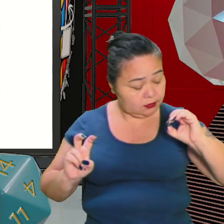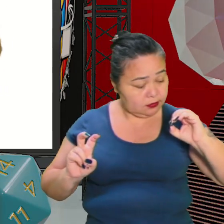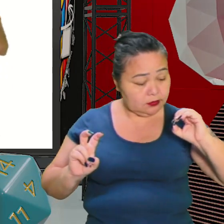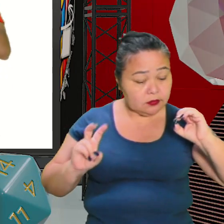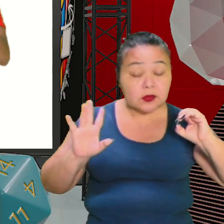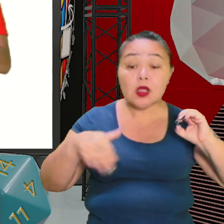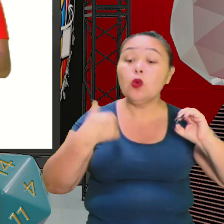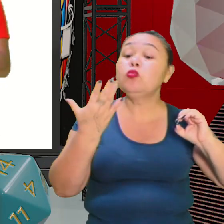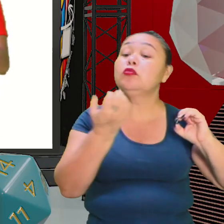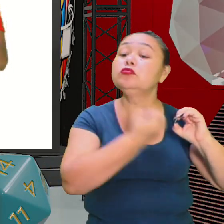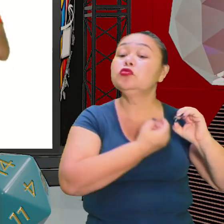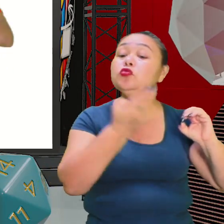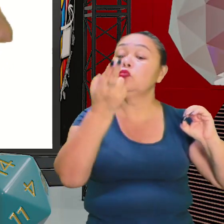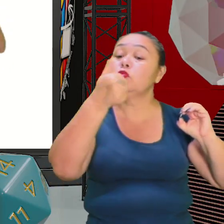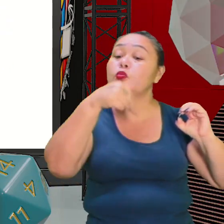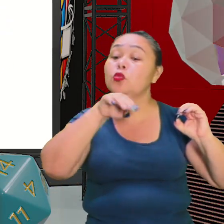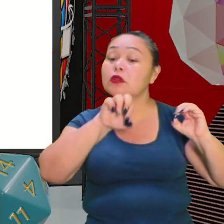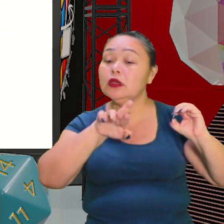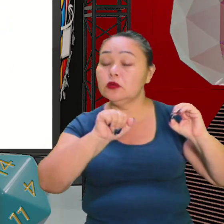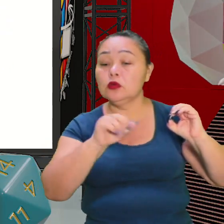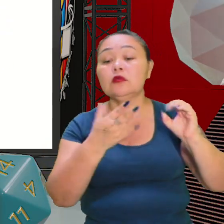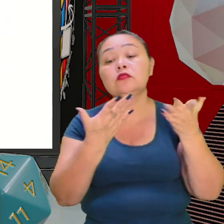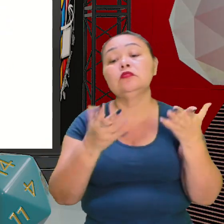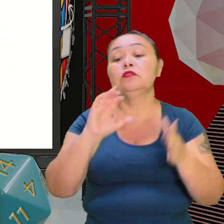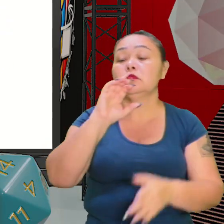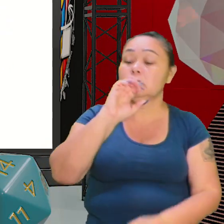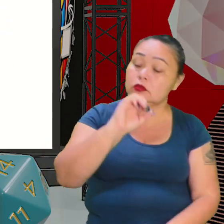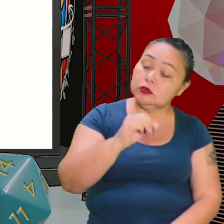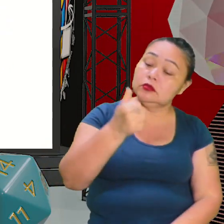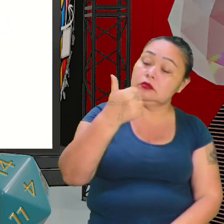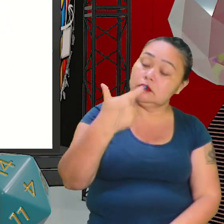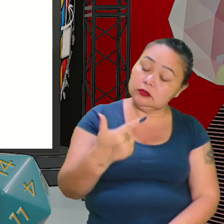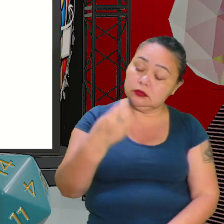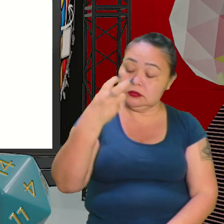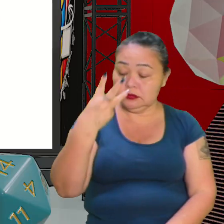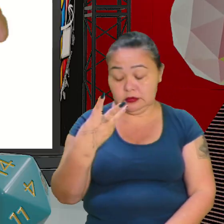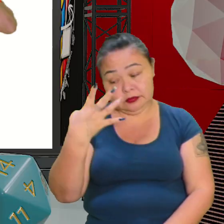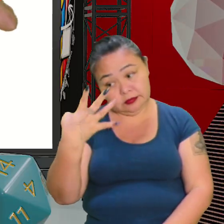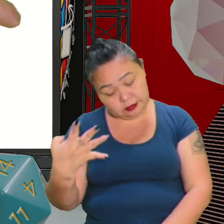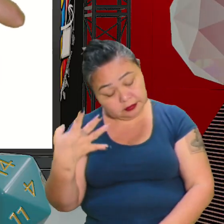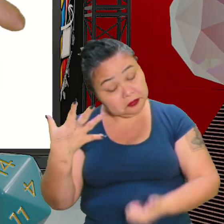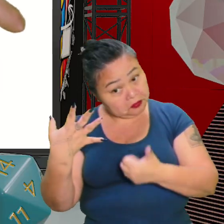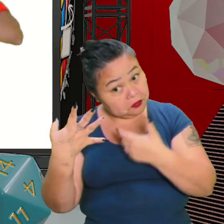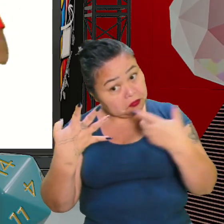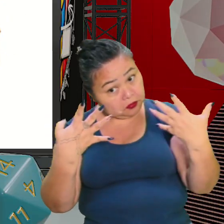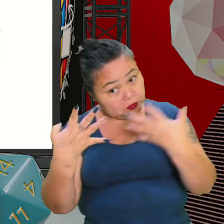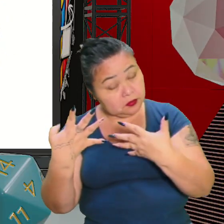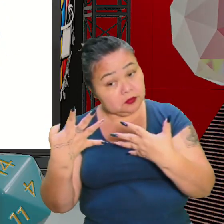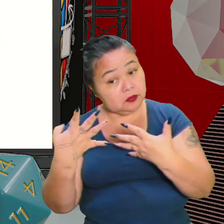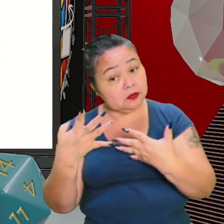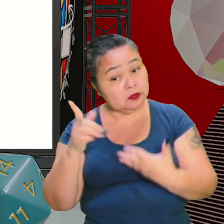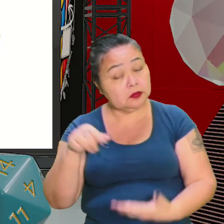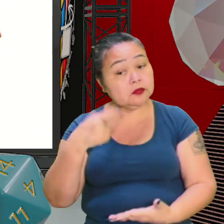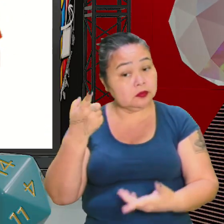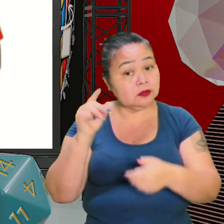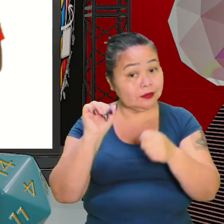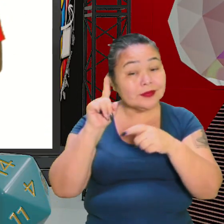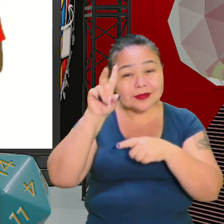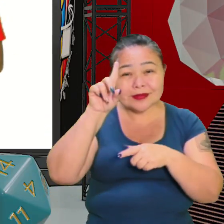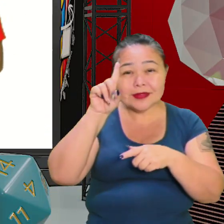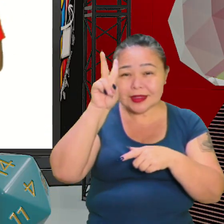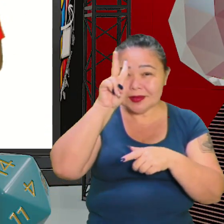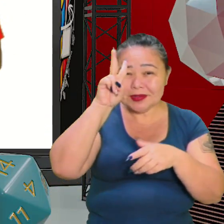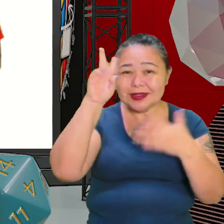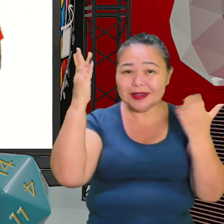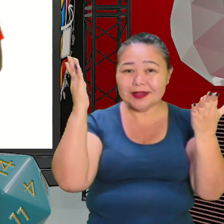for número natural ou número inteiro, 1, 2, 3 e 4. Tem 4. Questão de prova,